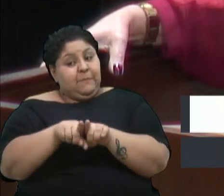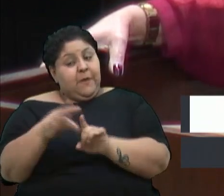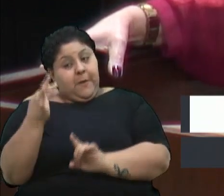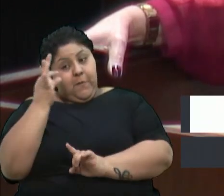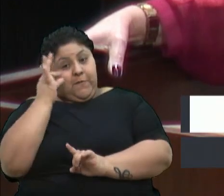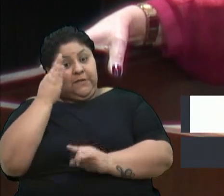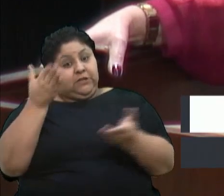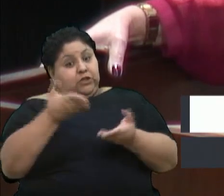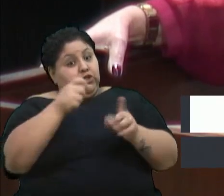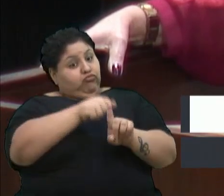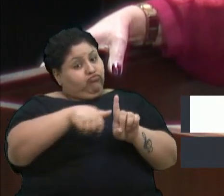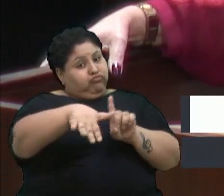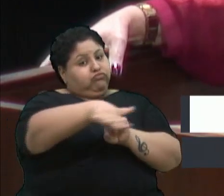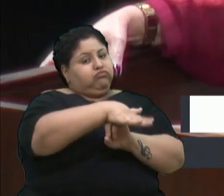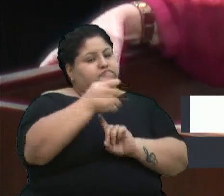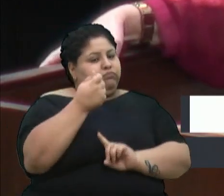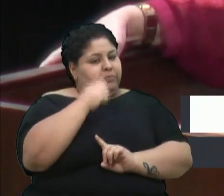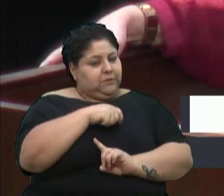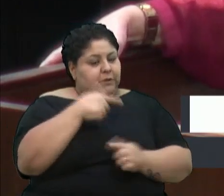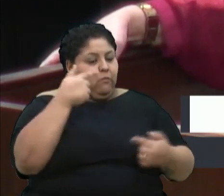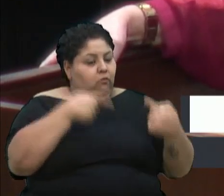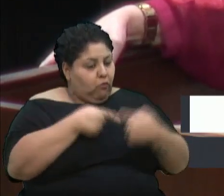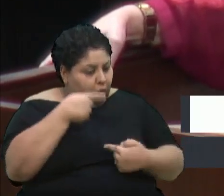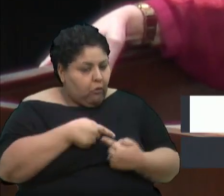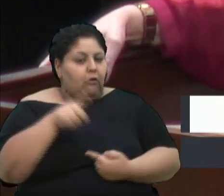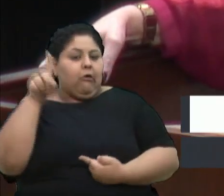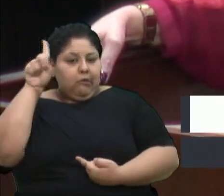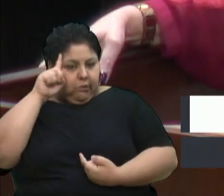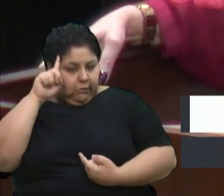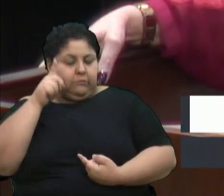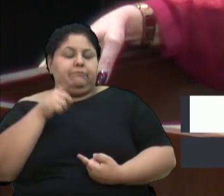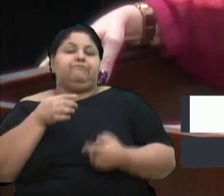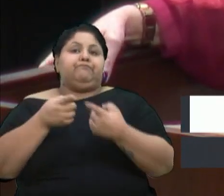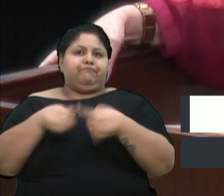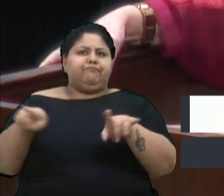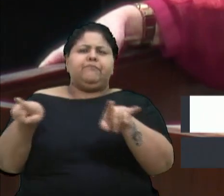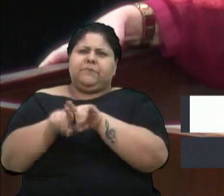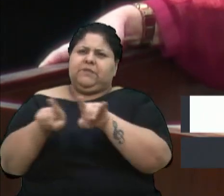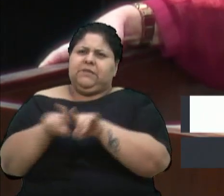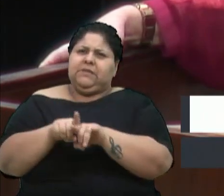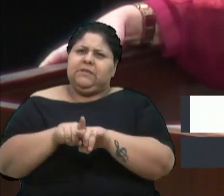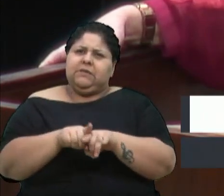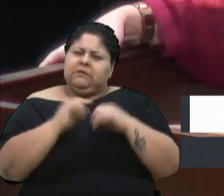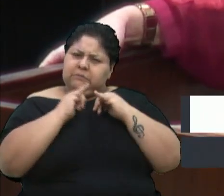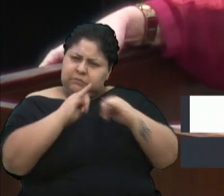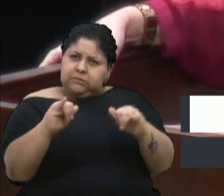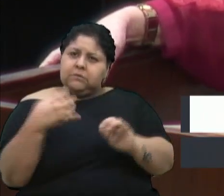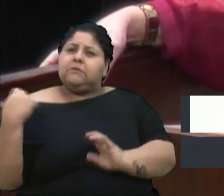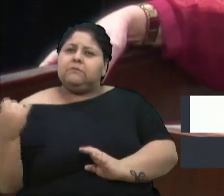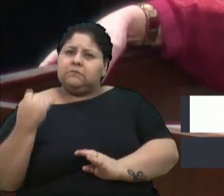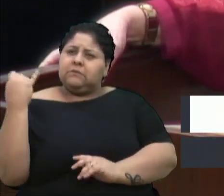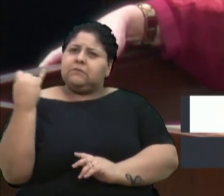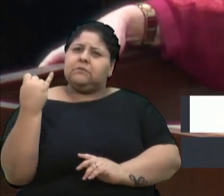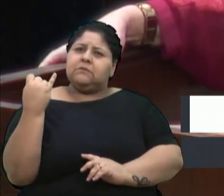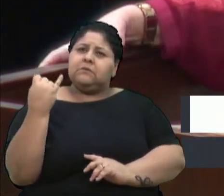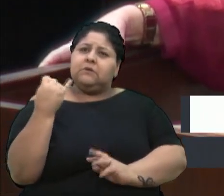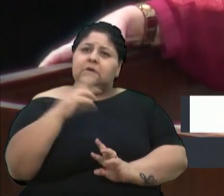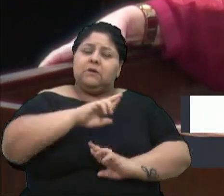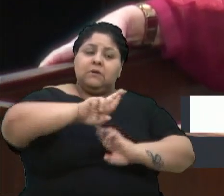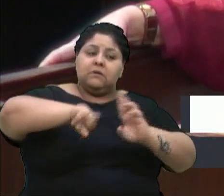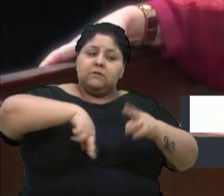precisamos cotidianamente debater, né? Mas também existe um dado interessante, que é em